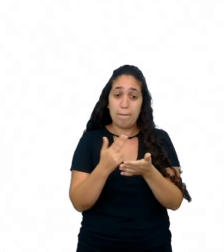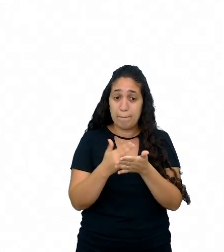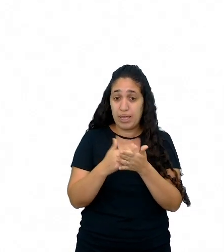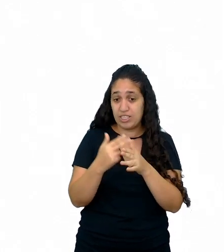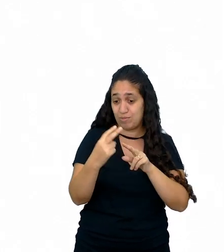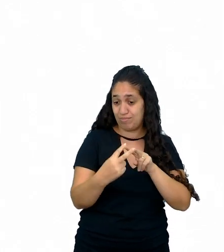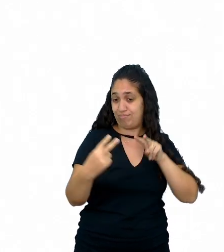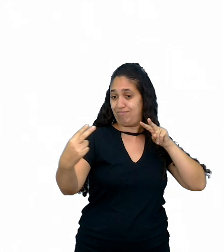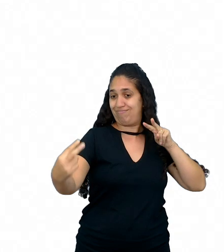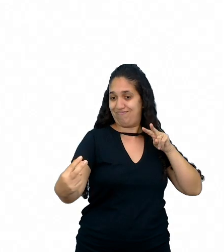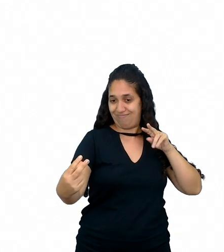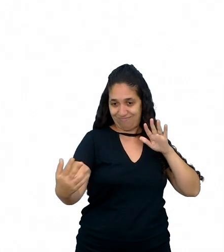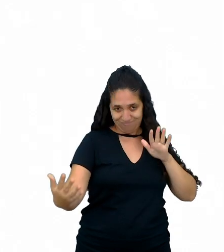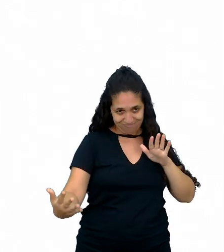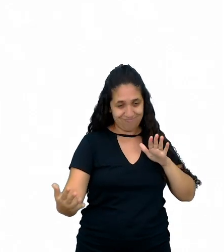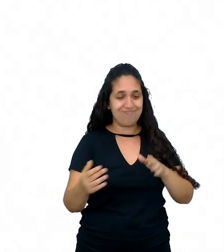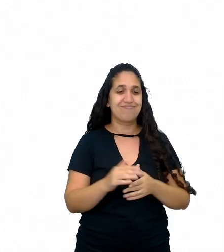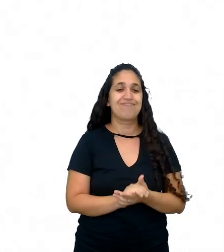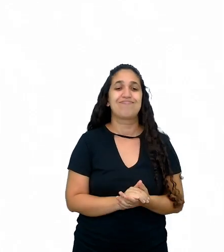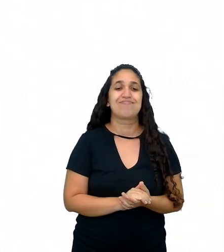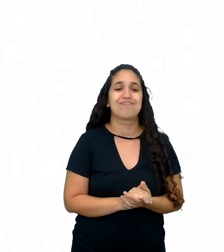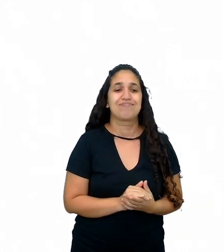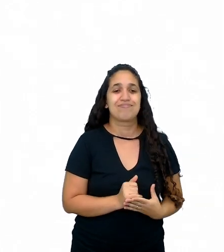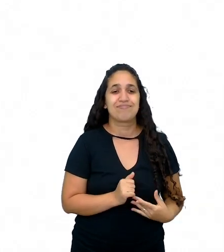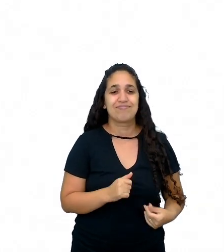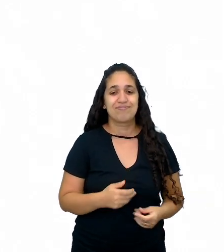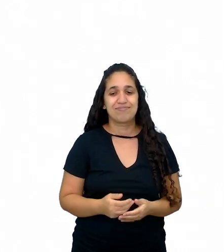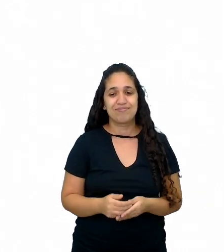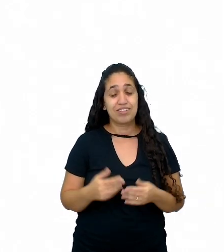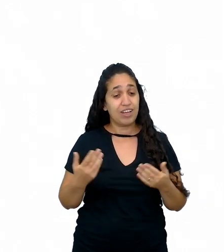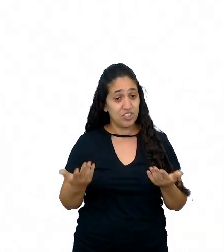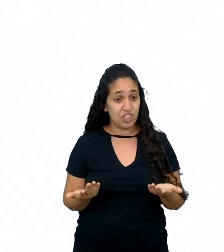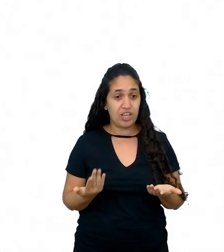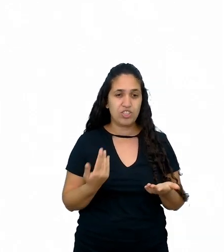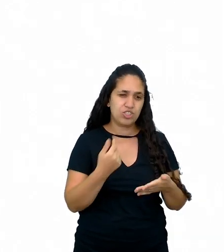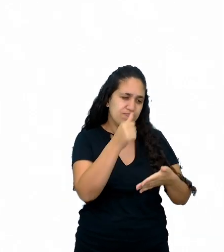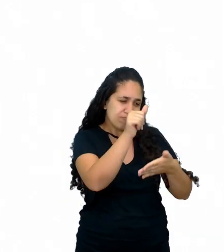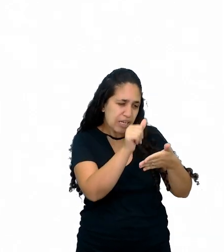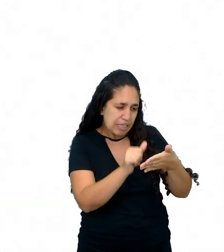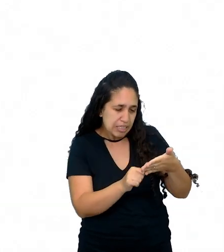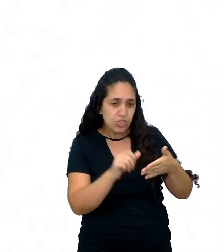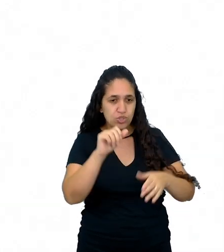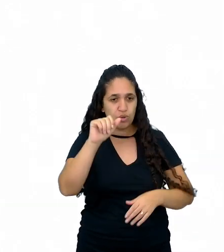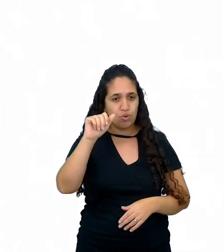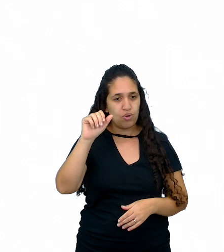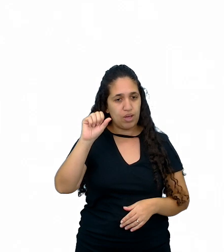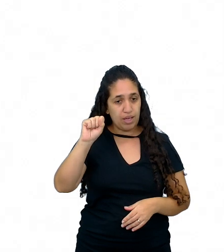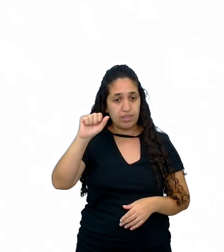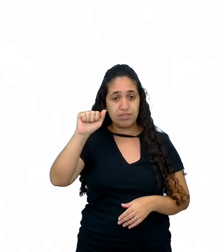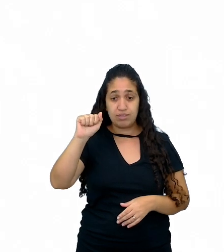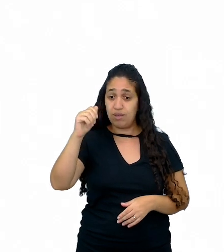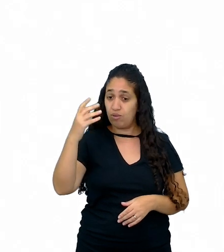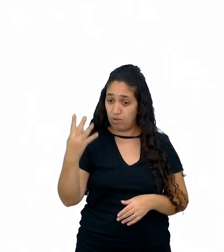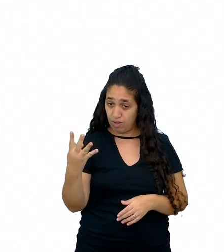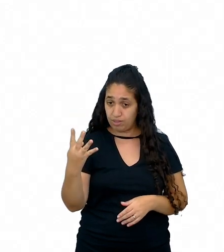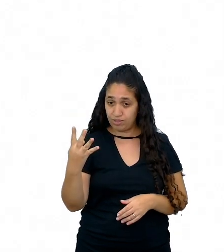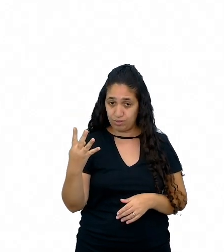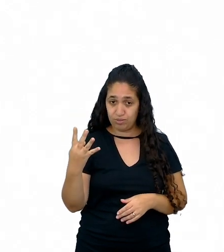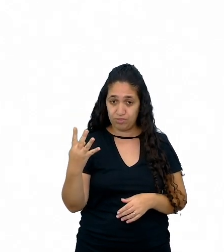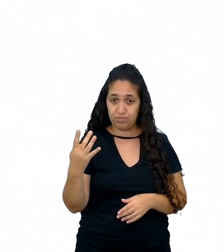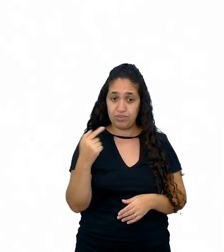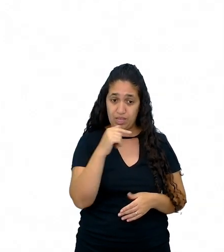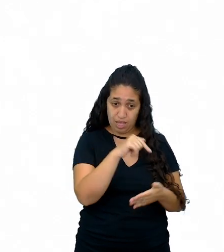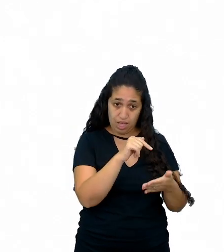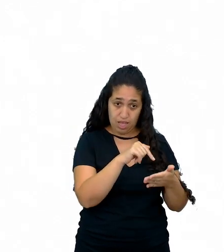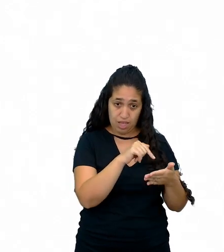seja bem à distância, né. Então, a gente analisou a SA4, que ela